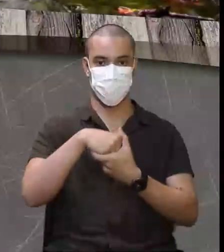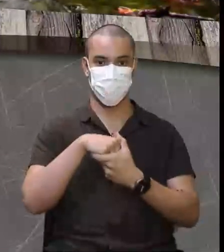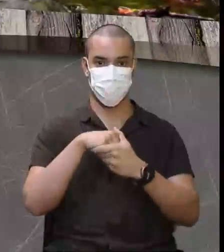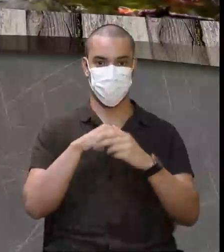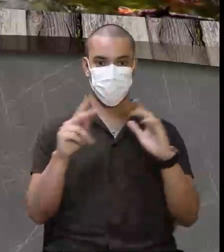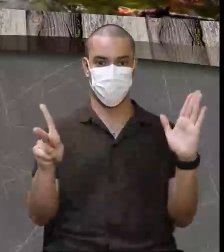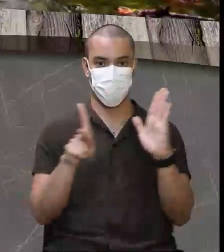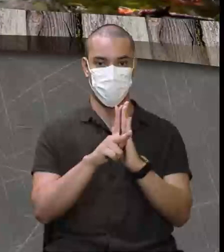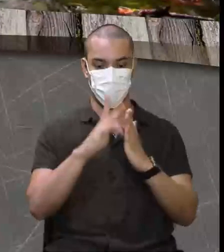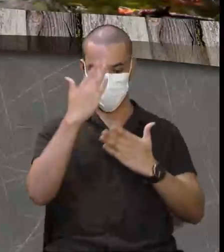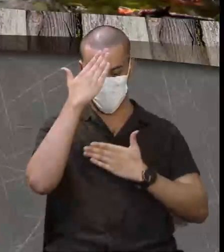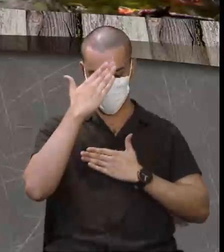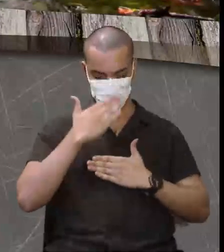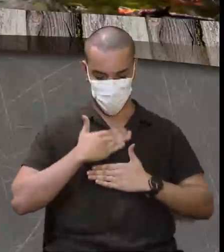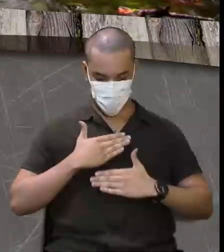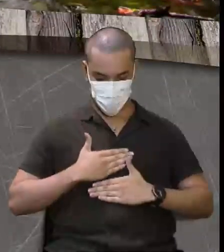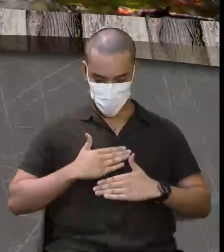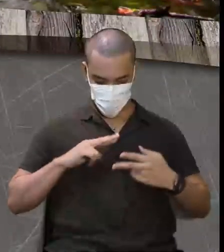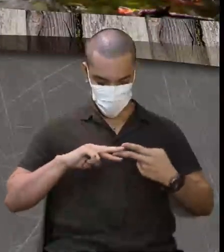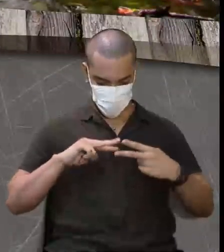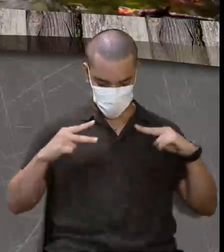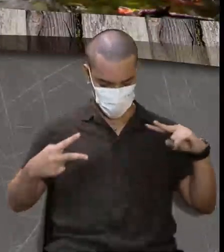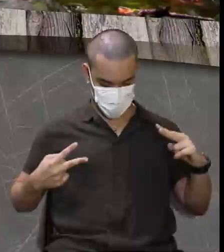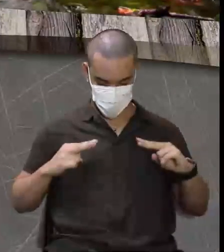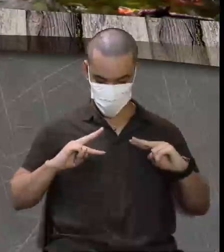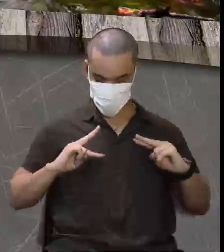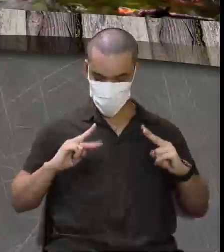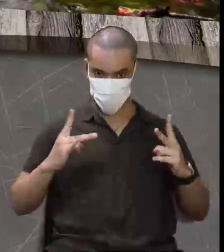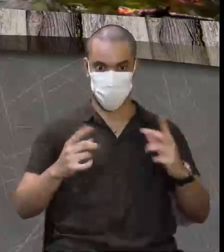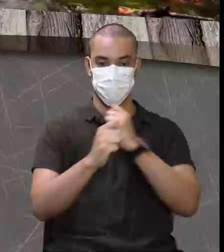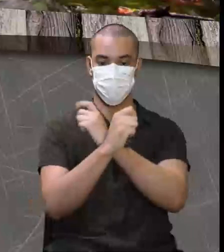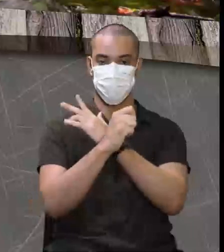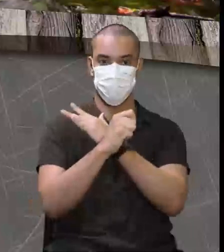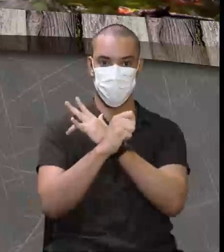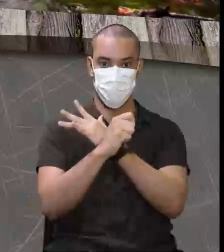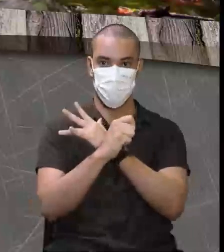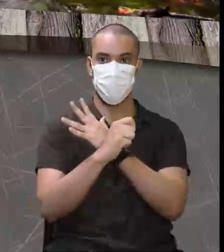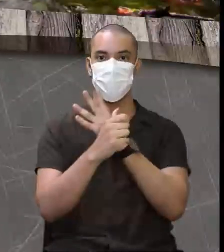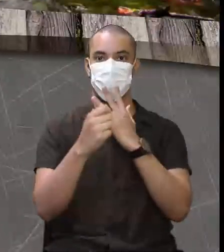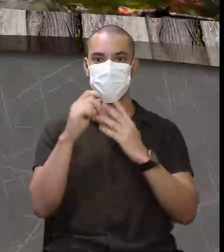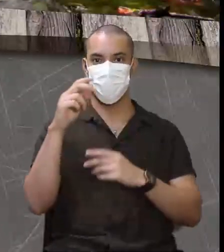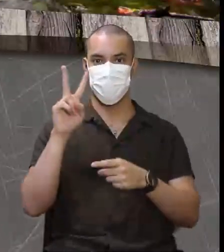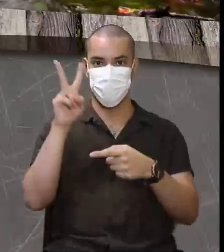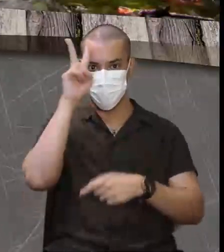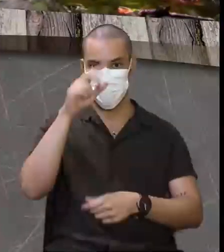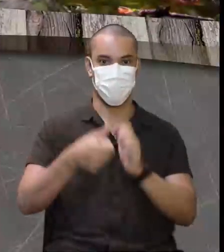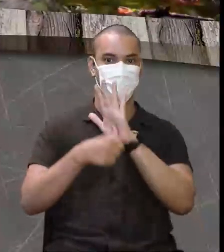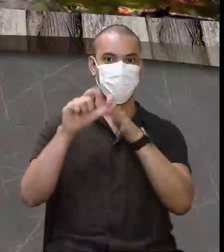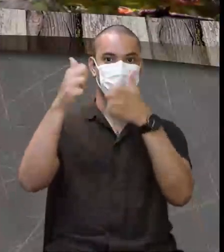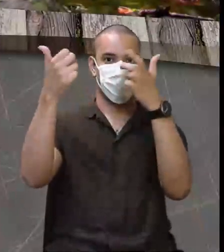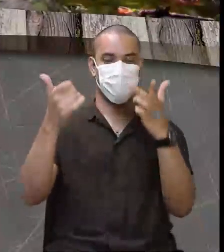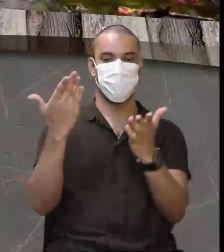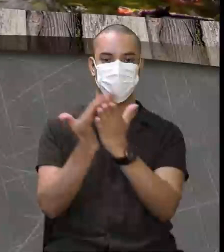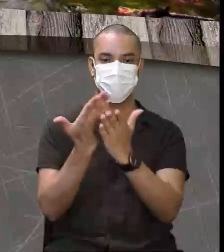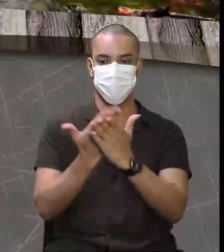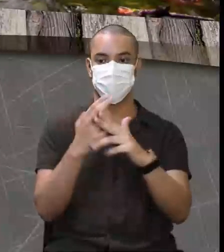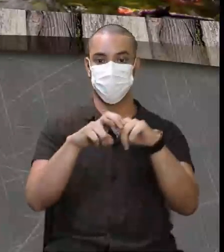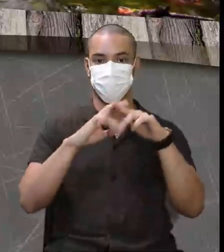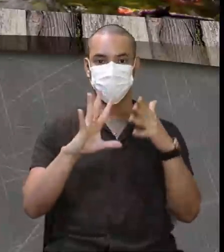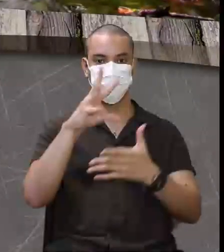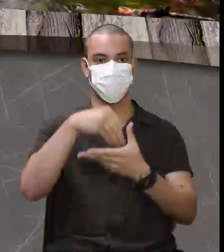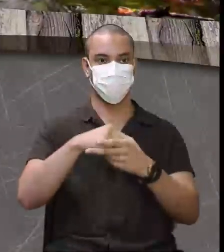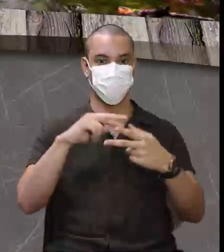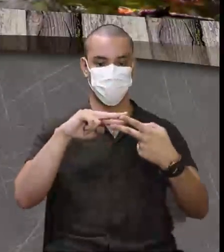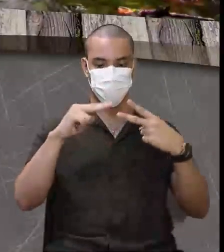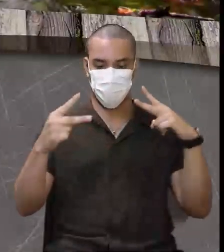dentro, né, do nosso DNA, o ácido desoxirribonucleico, certo? E nesse DNA